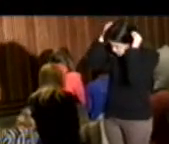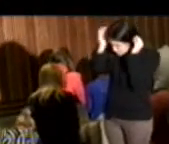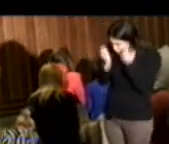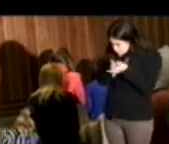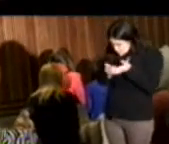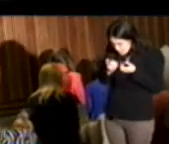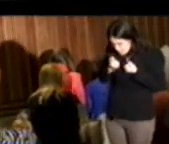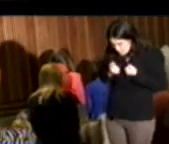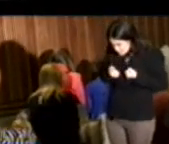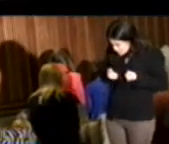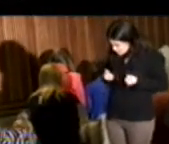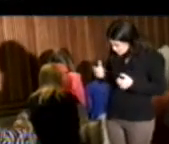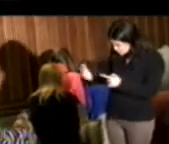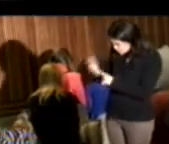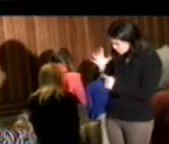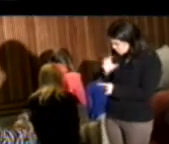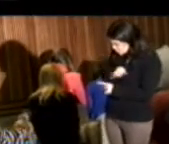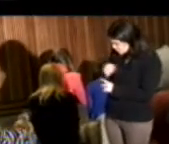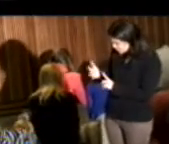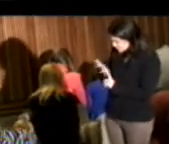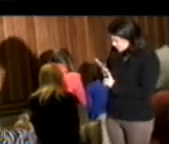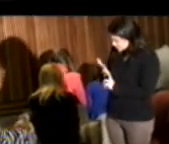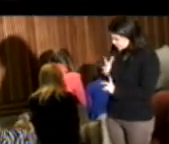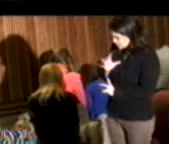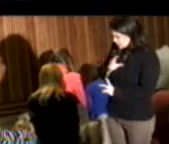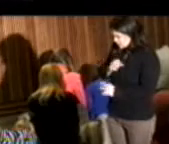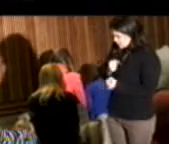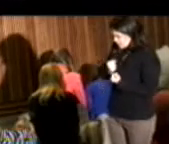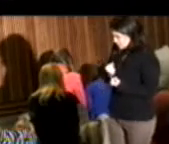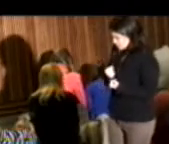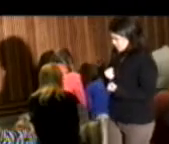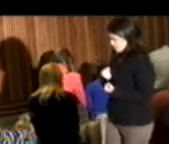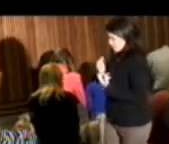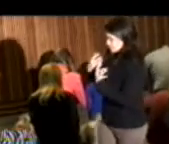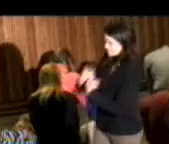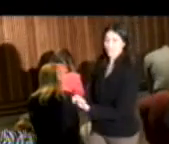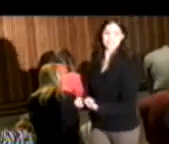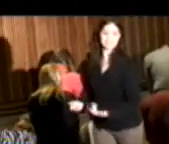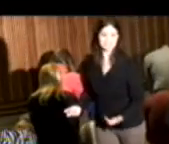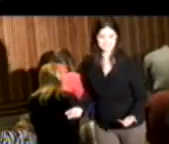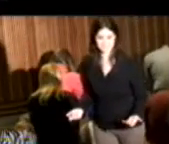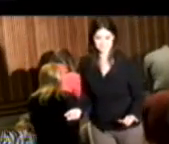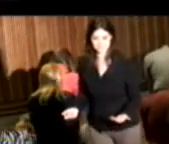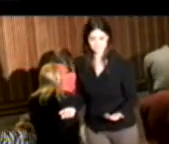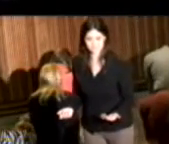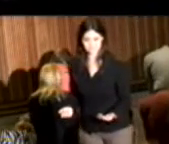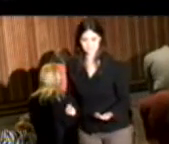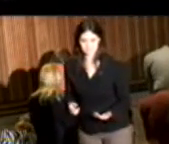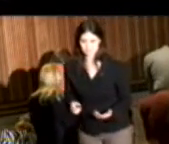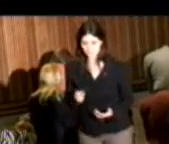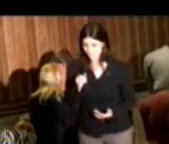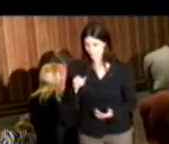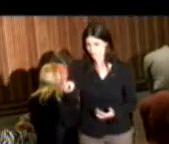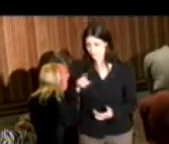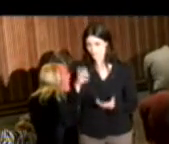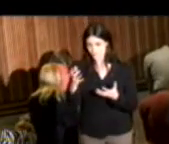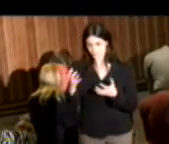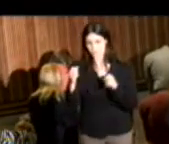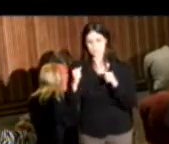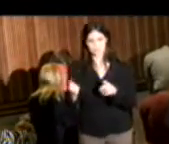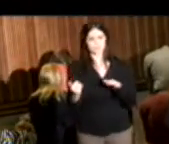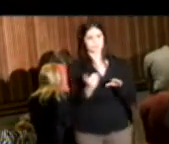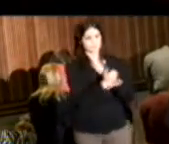são obra dele. Nós vamos orar ao Senhor. Se você quer vir, vem agora, porque em seguida a gente vai orar. É agora a hora, vem para